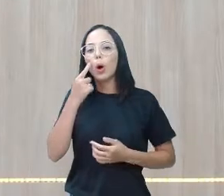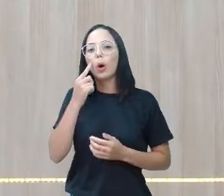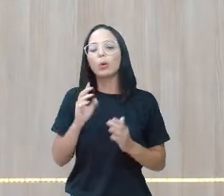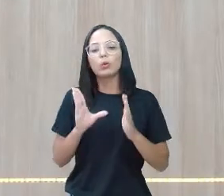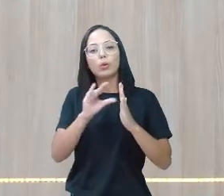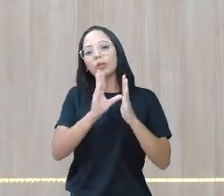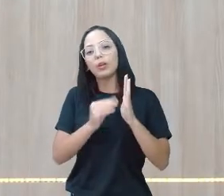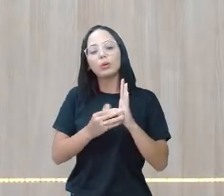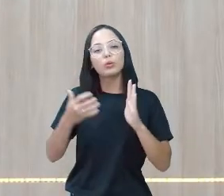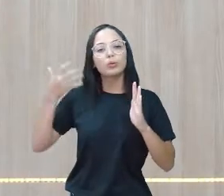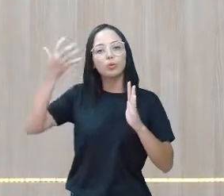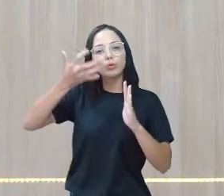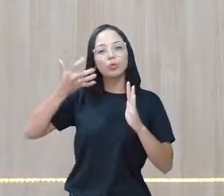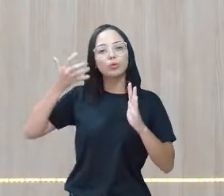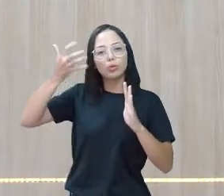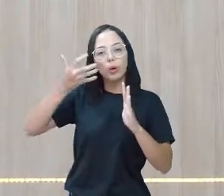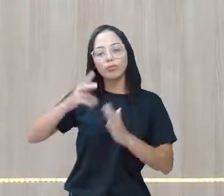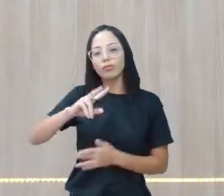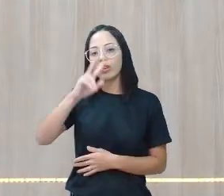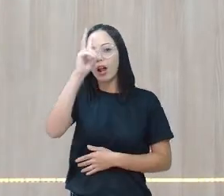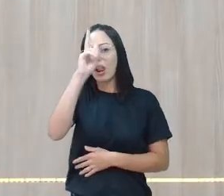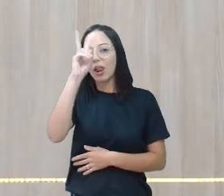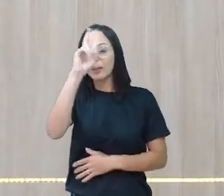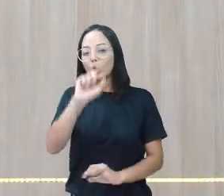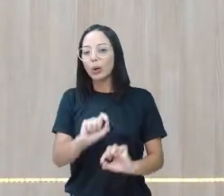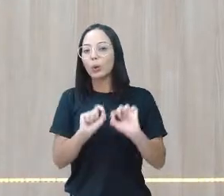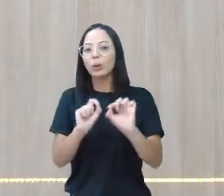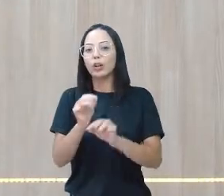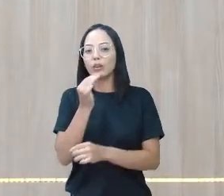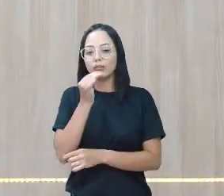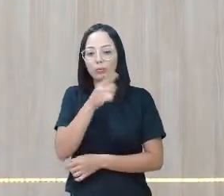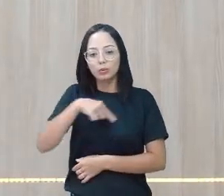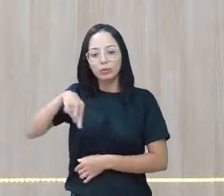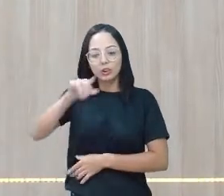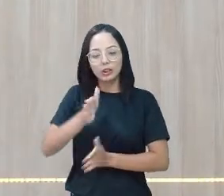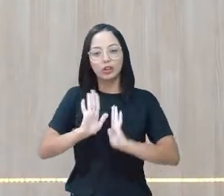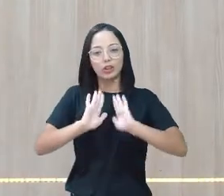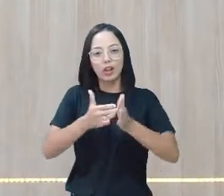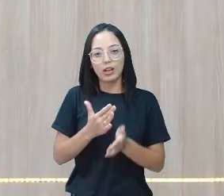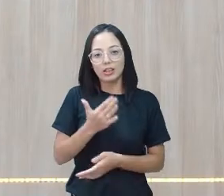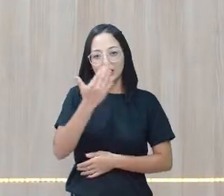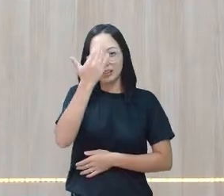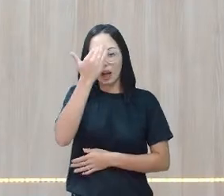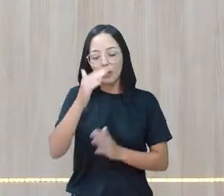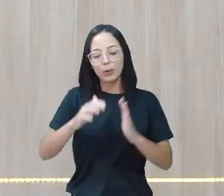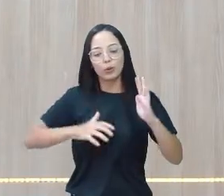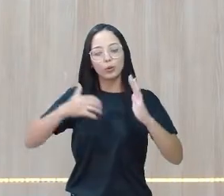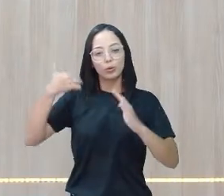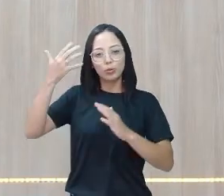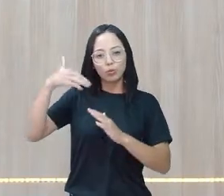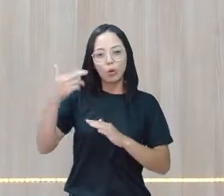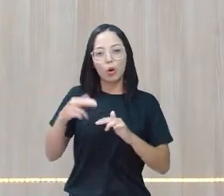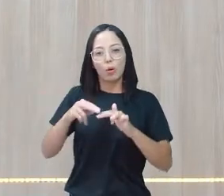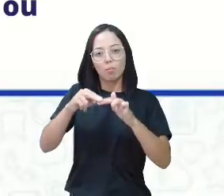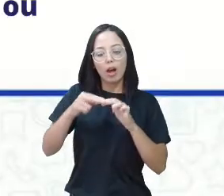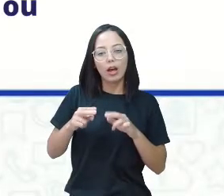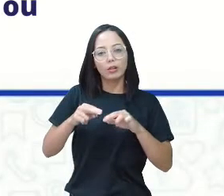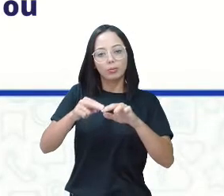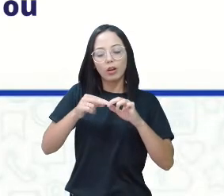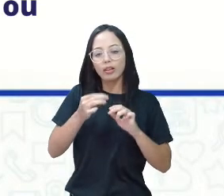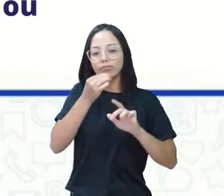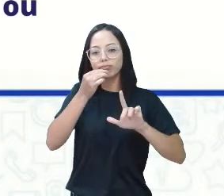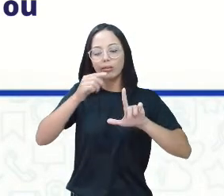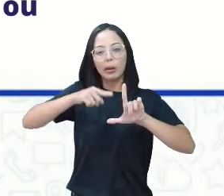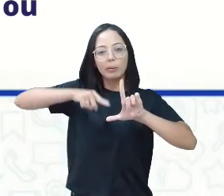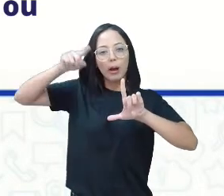som, né? Lembrar vocês que vocês já sabem que o som, né, é produzido a partir de ondas,